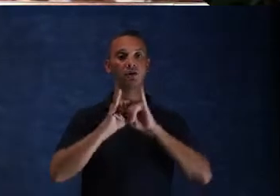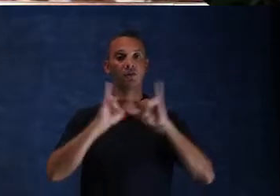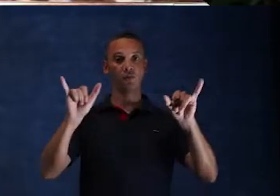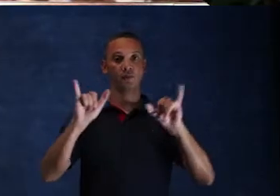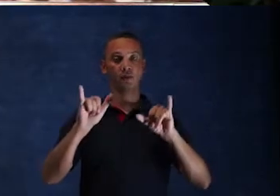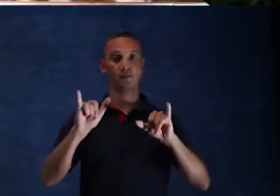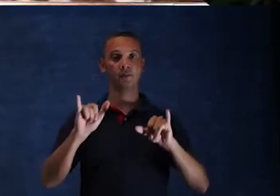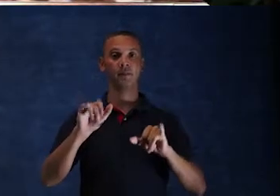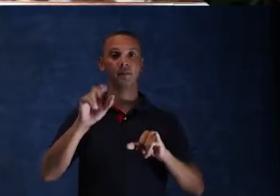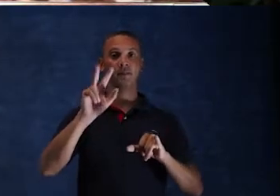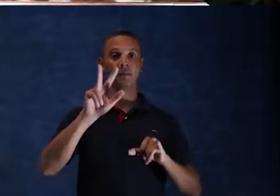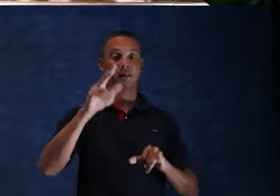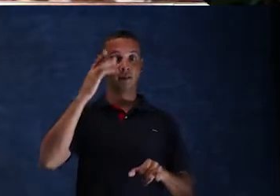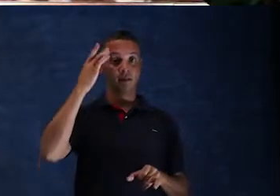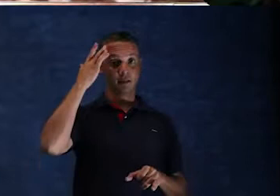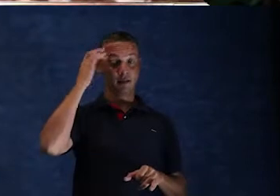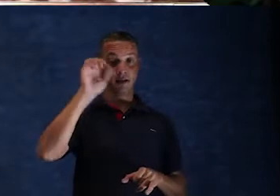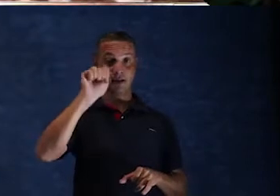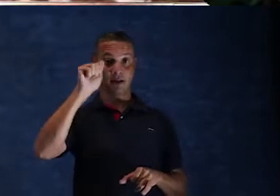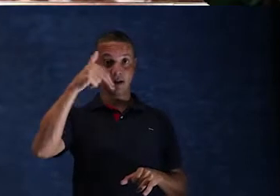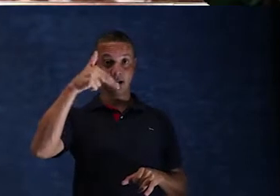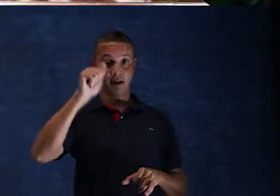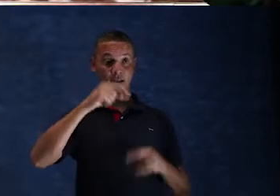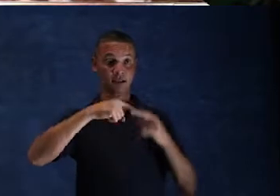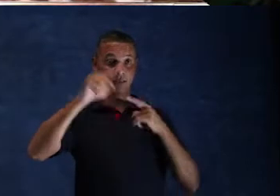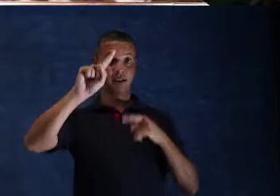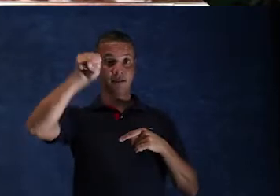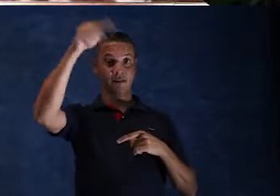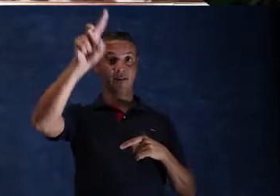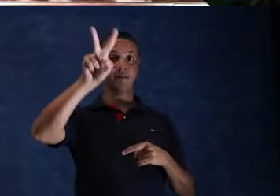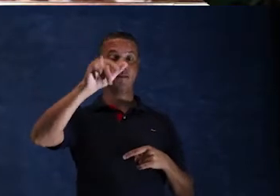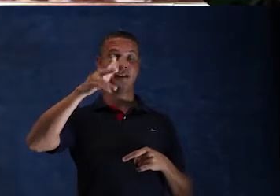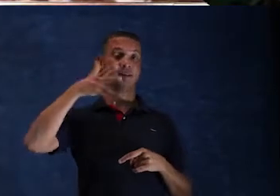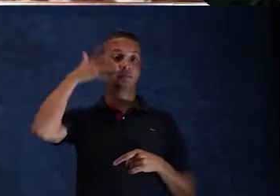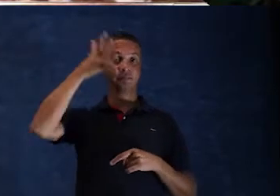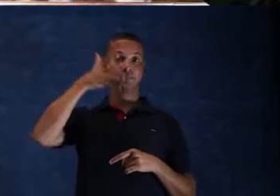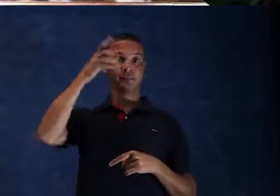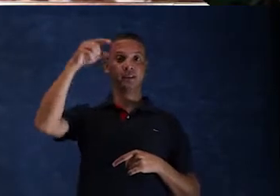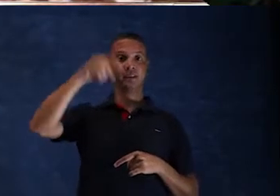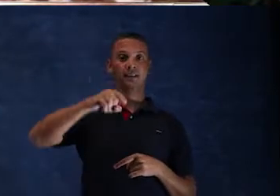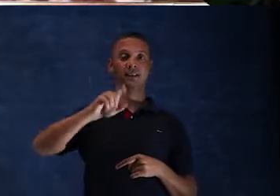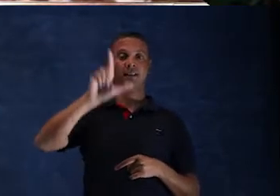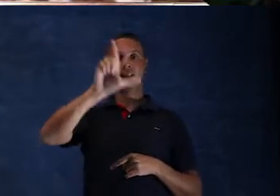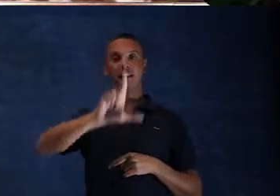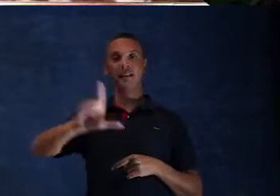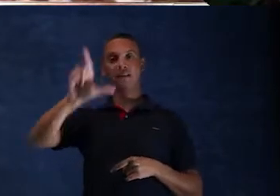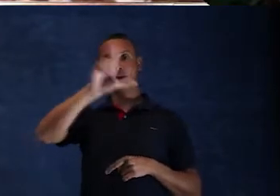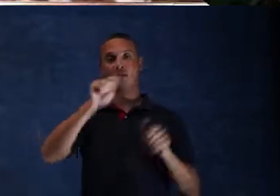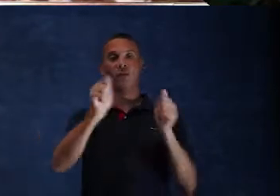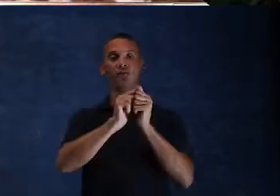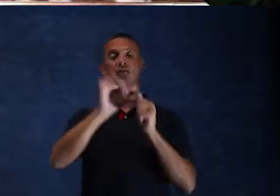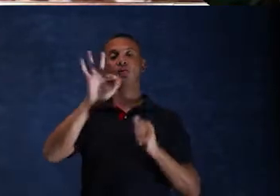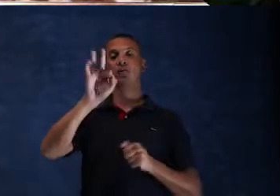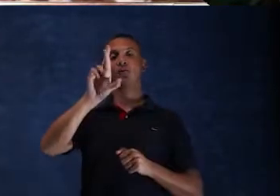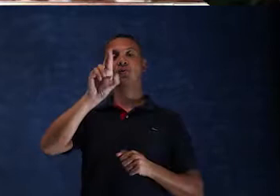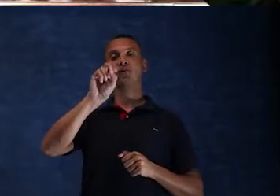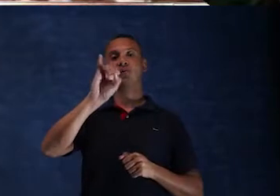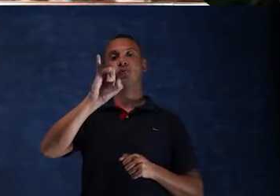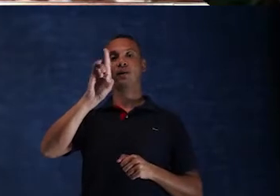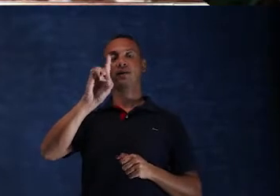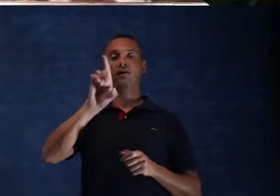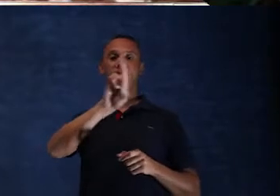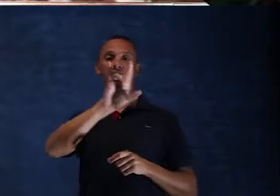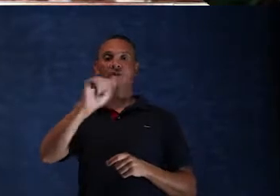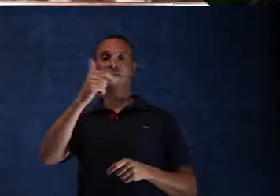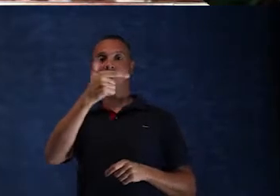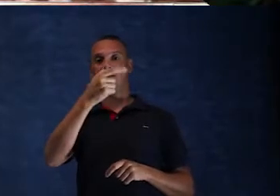a conferência que ela dará nesta casa na semana que vem. Né? Literatura e Freud. Isso mesmo. Não é? Dia